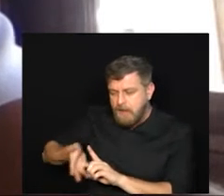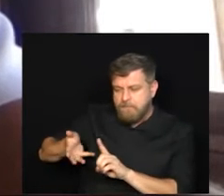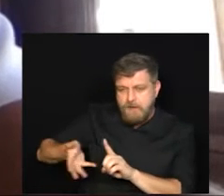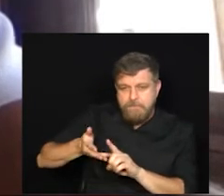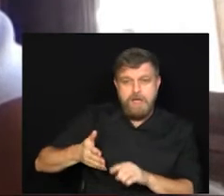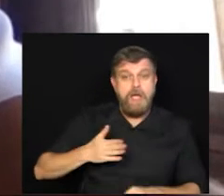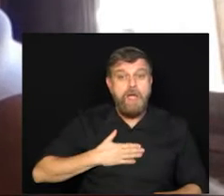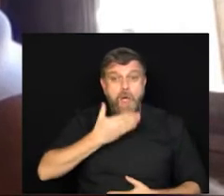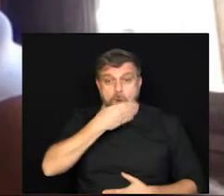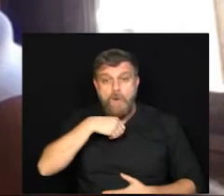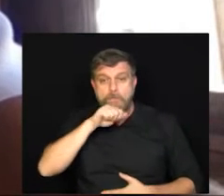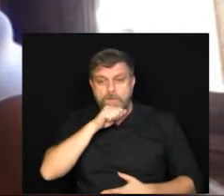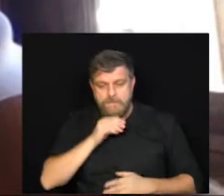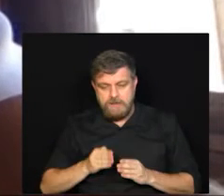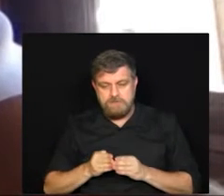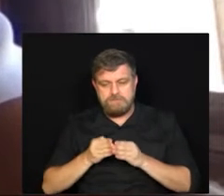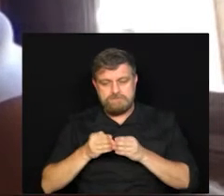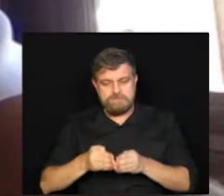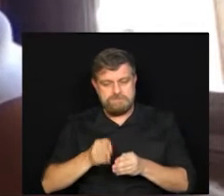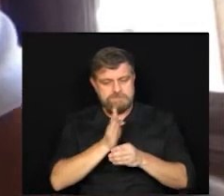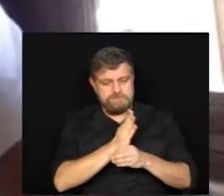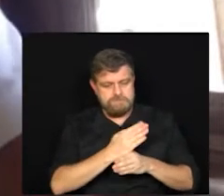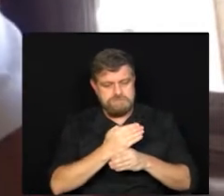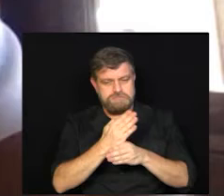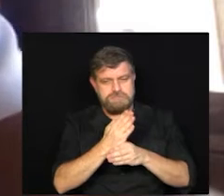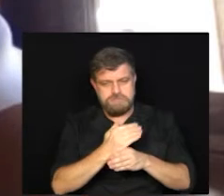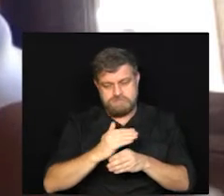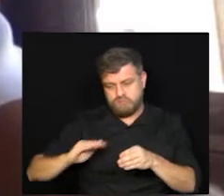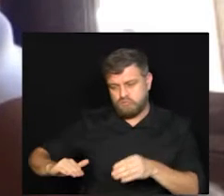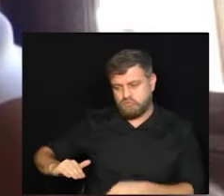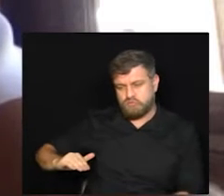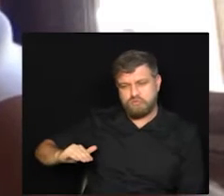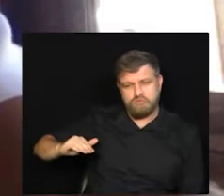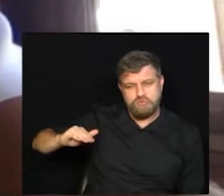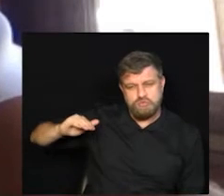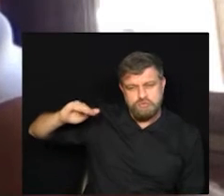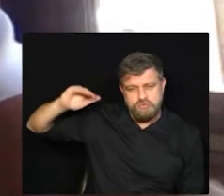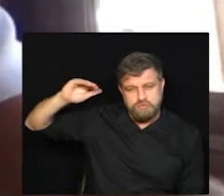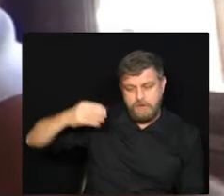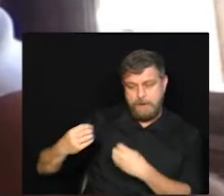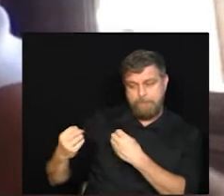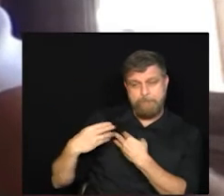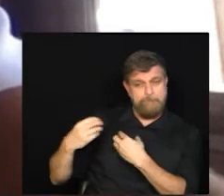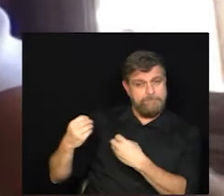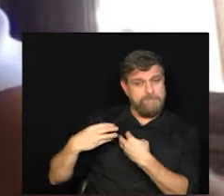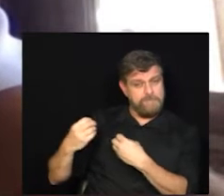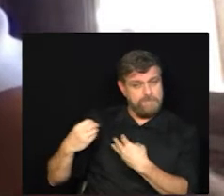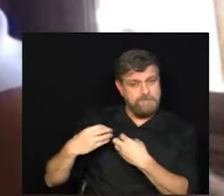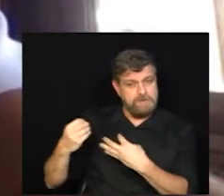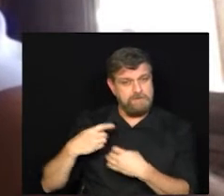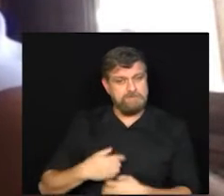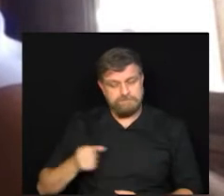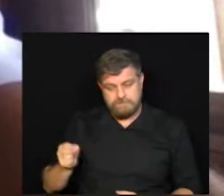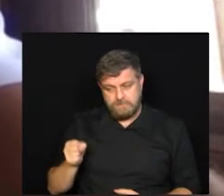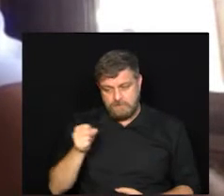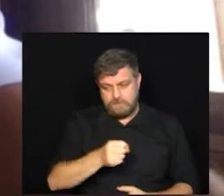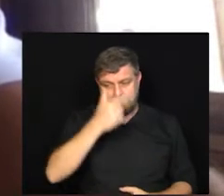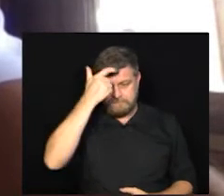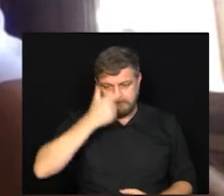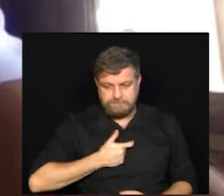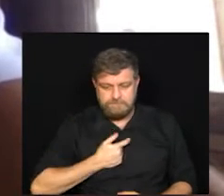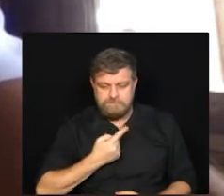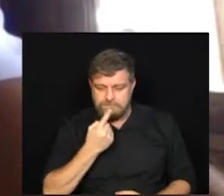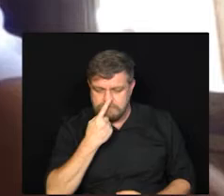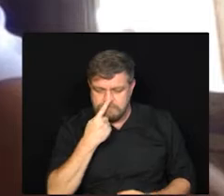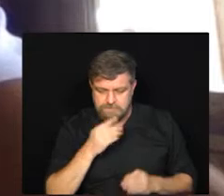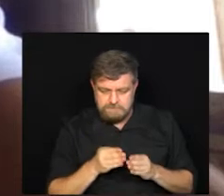veleja desde garoto também, então ele foi o que me ensinou, que me colocou na vela e me